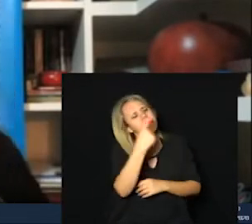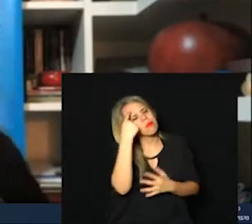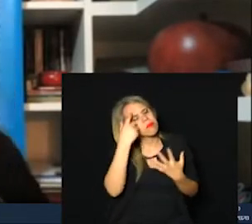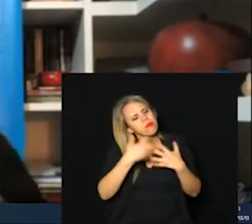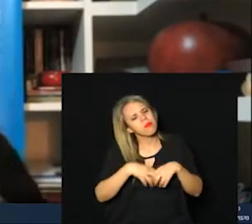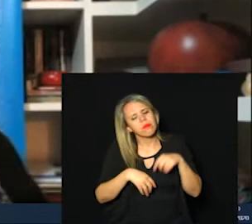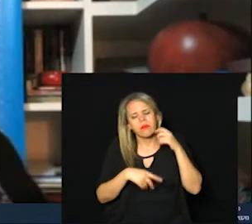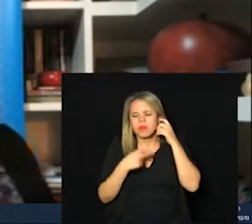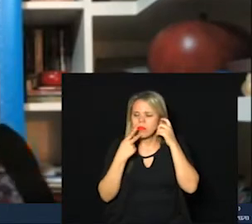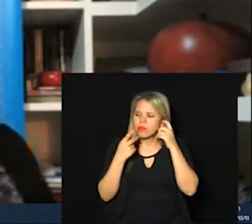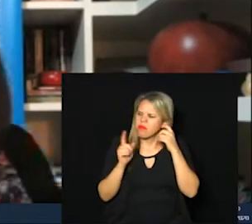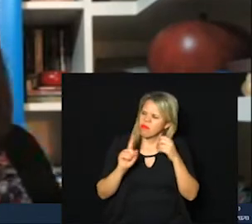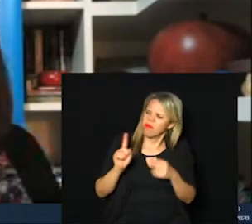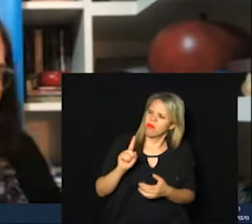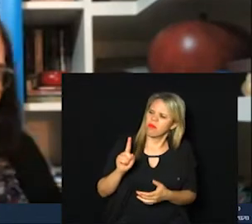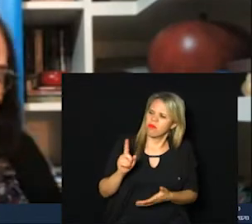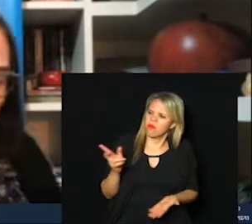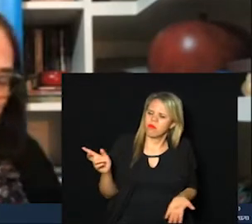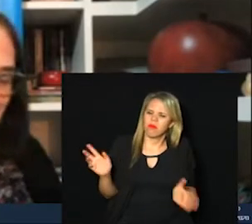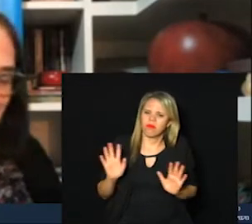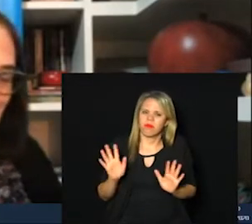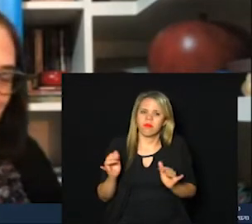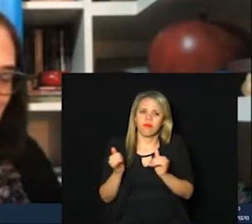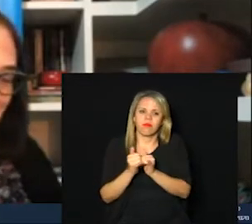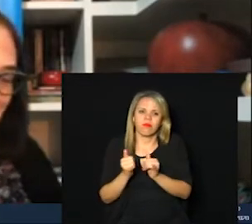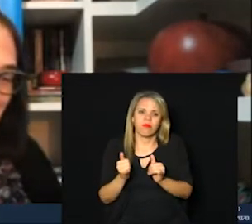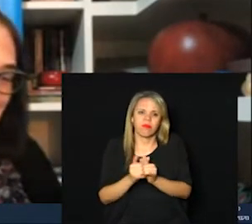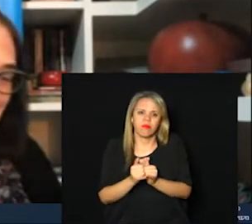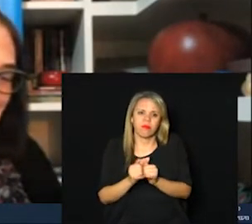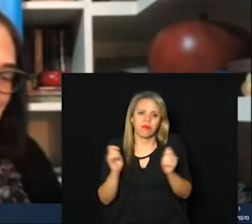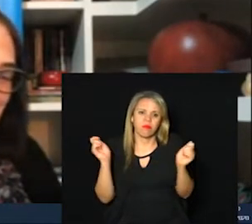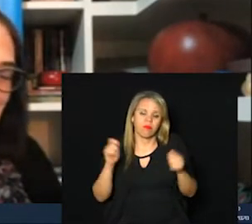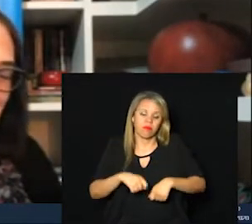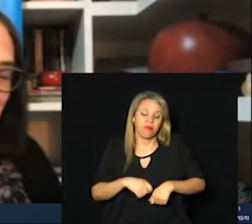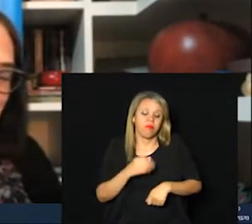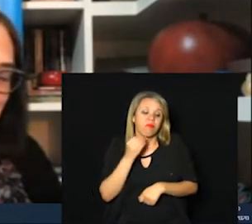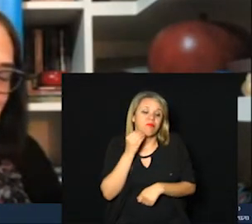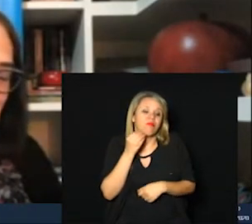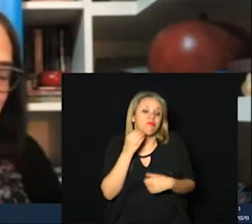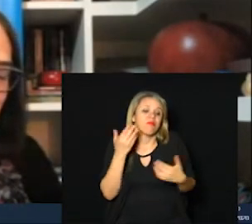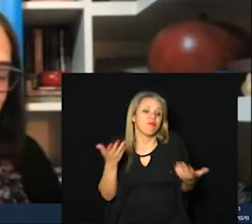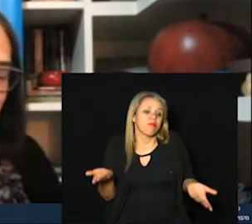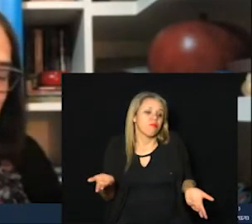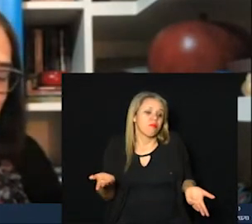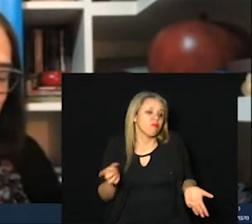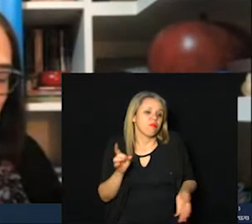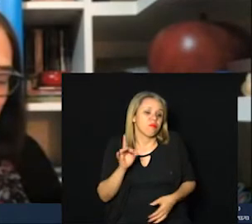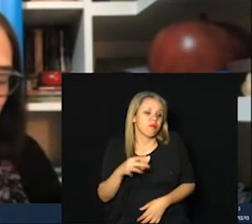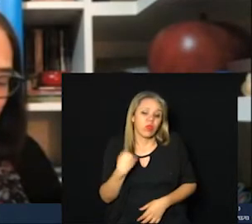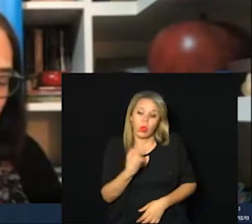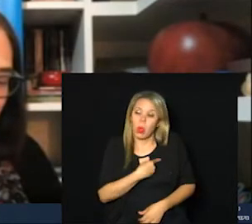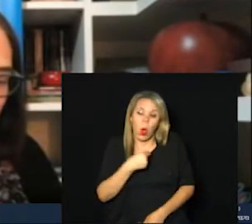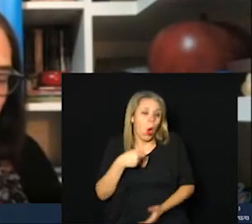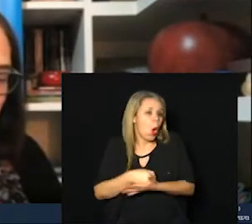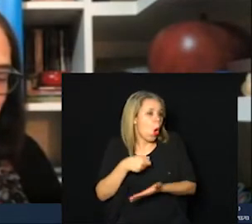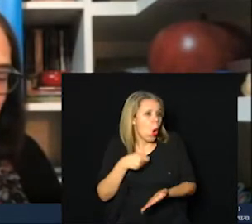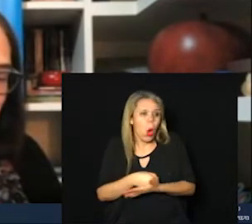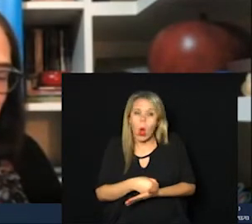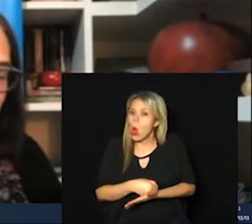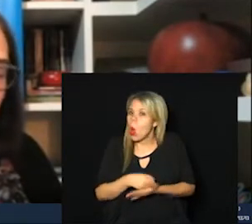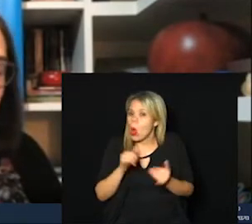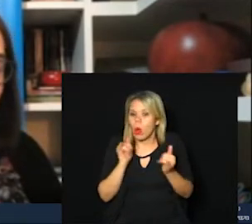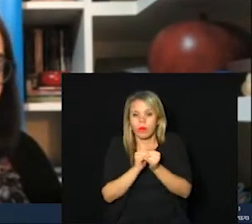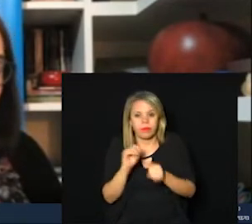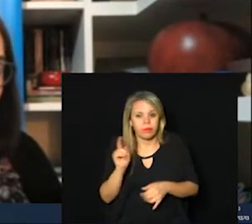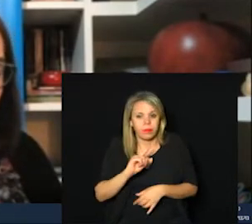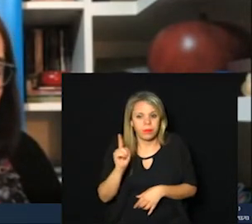disse, olha, não, o perdão é uma possibilidade. Não somos obrigados a perdoar.